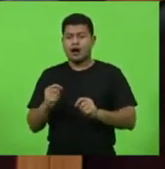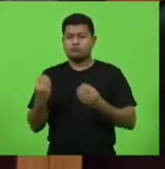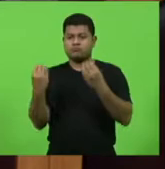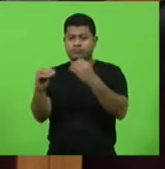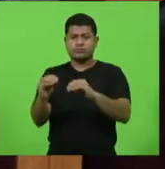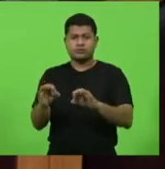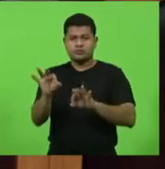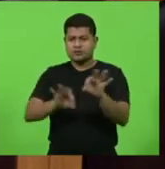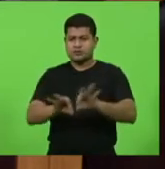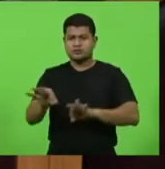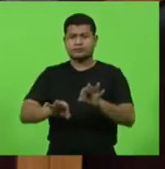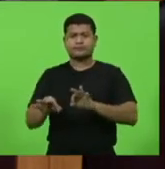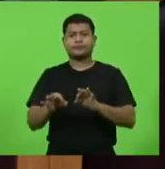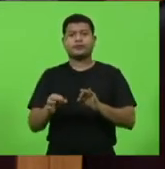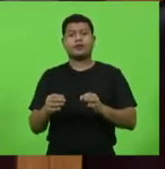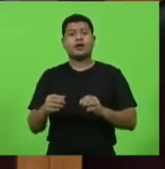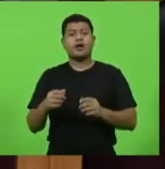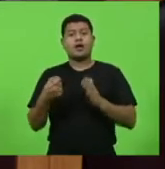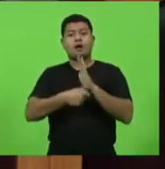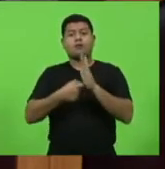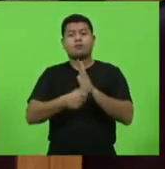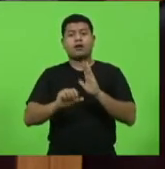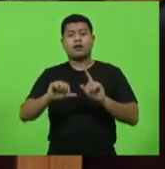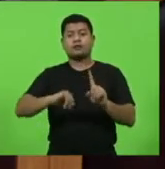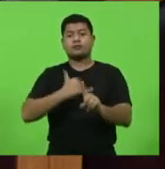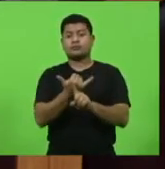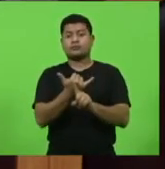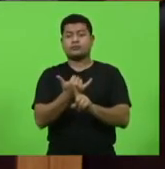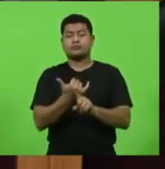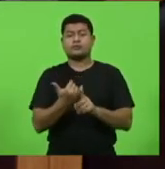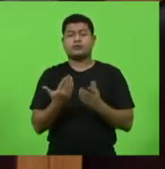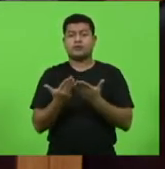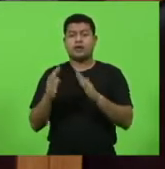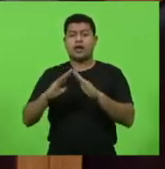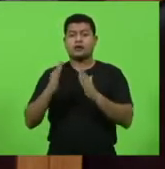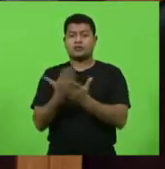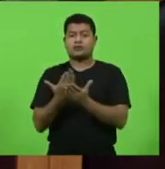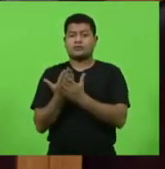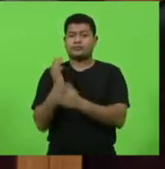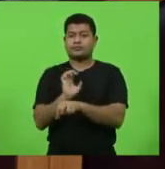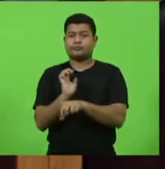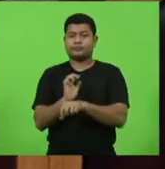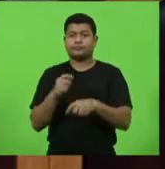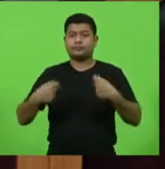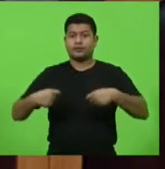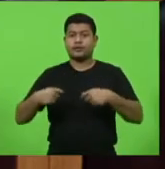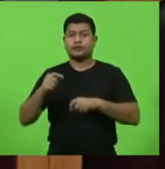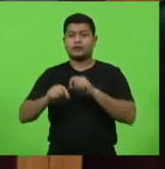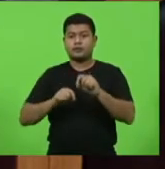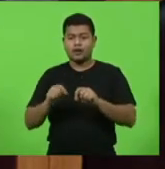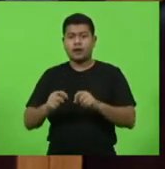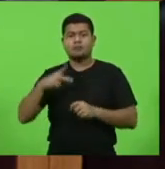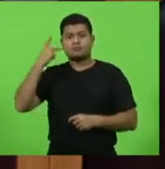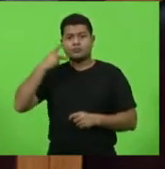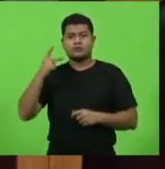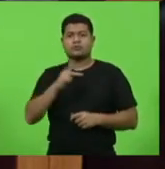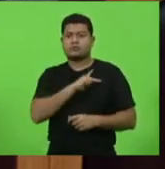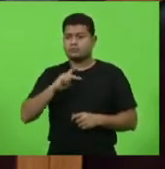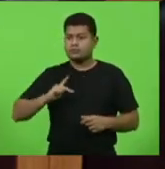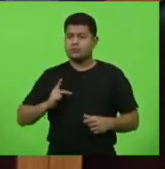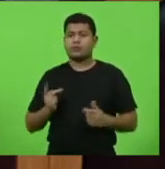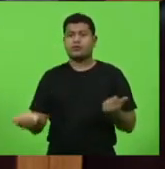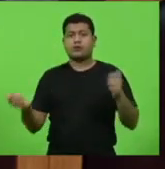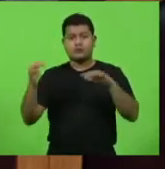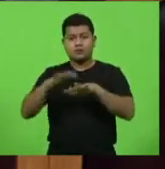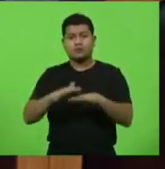escolas do Estado. Nós precisamos de políticas públicas que insiram os jovens na sociedade. Quando a gente participa de